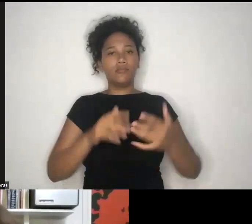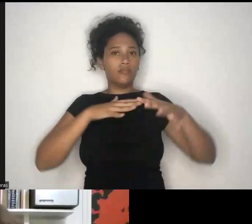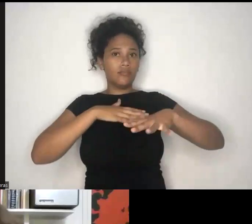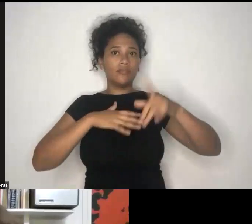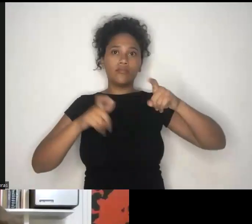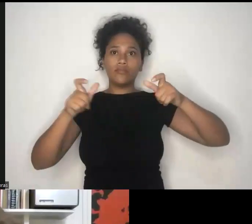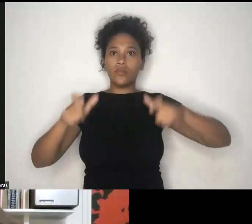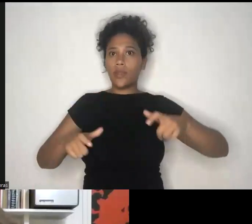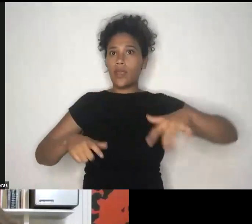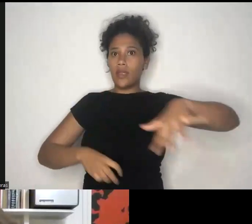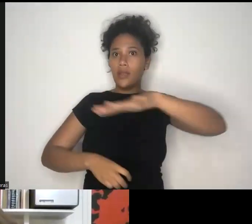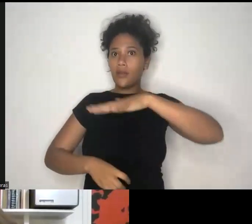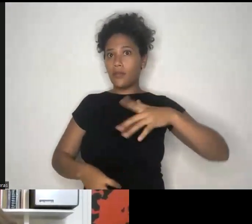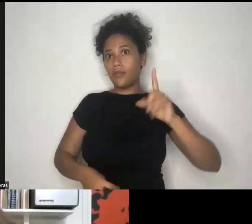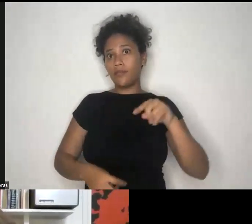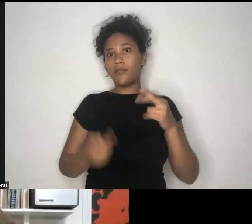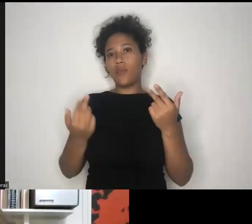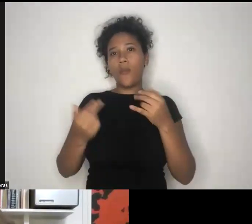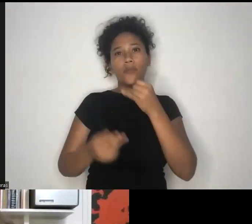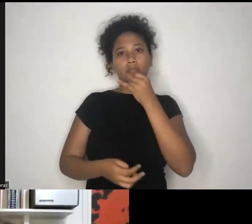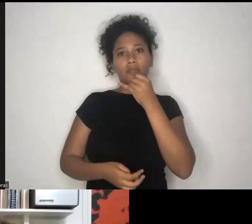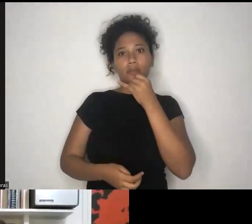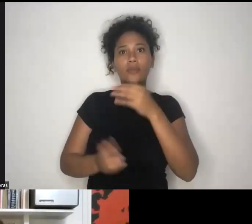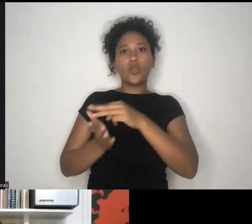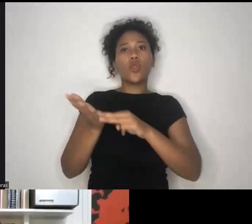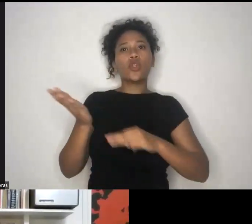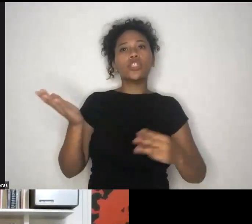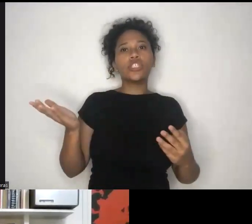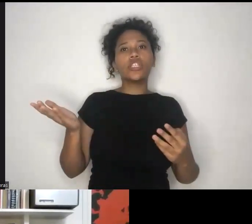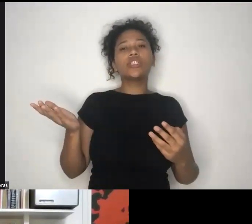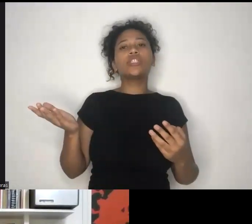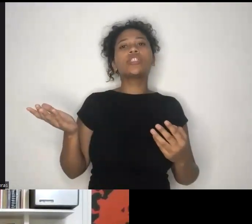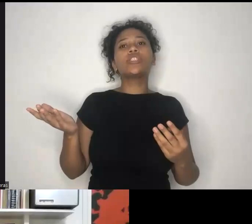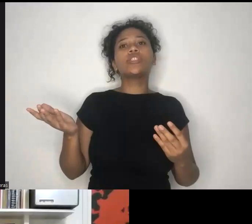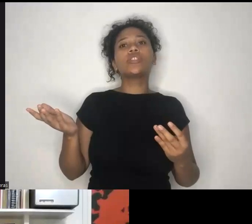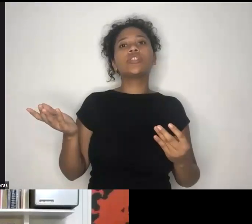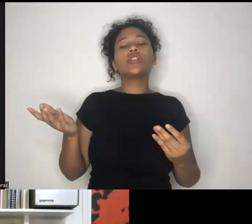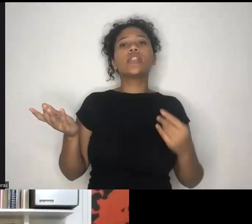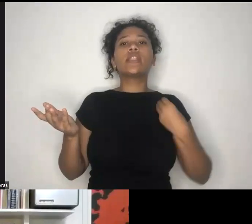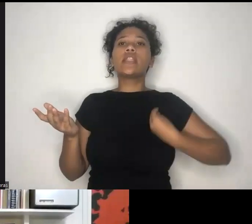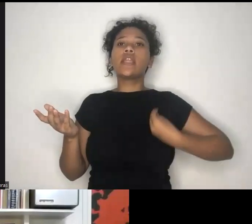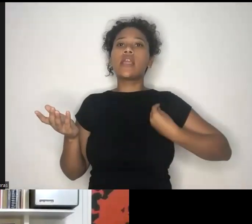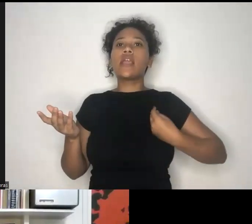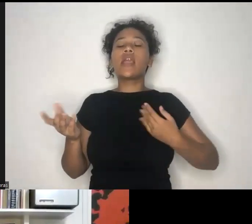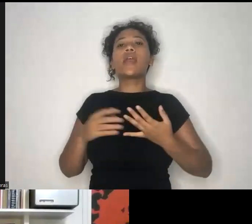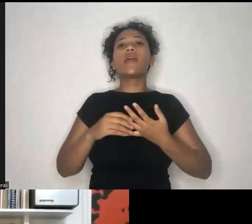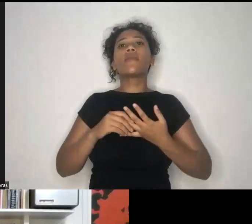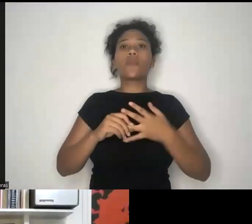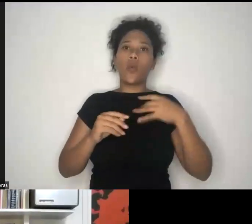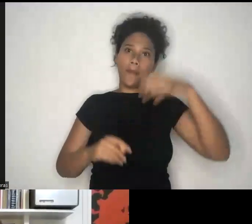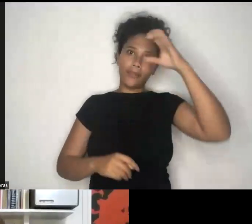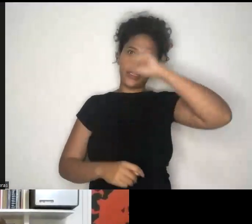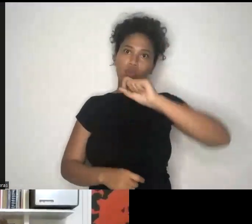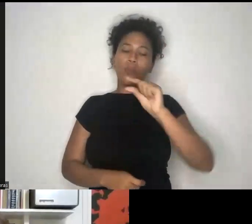é como vamos dizer assim metodologia de que envolve isso eu aprendi um pouco